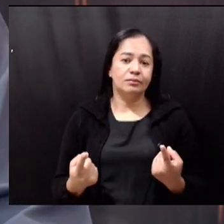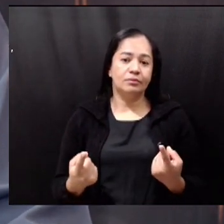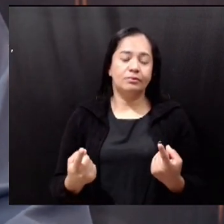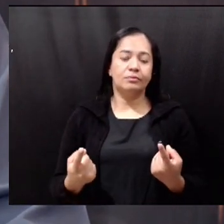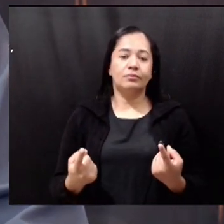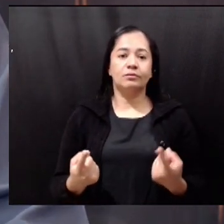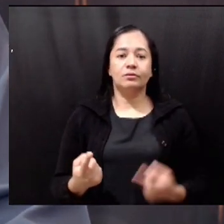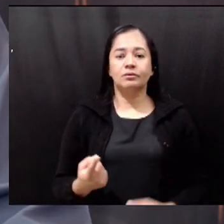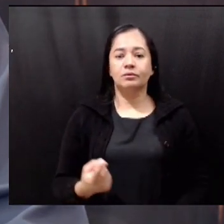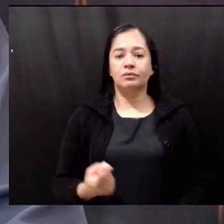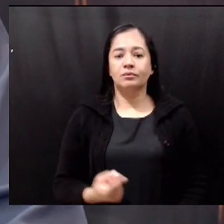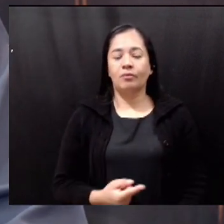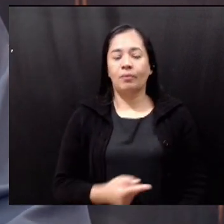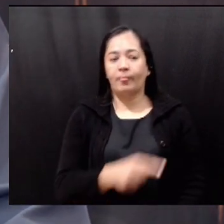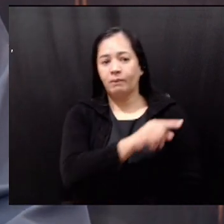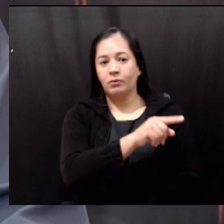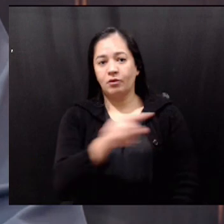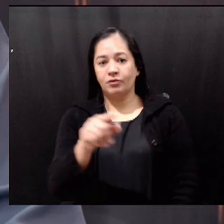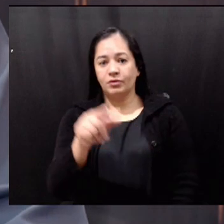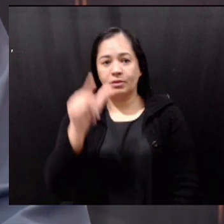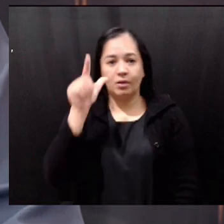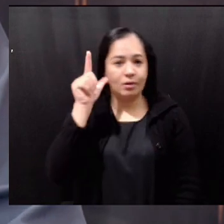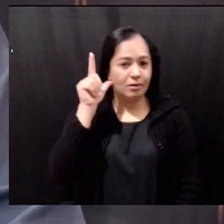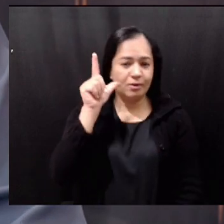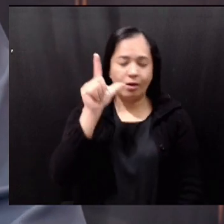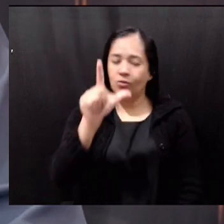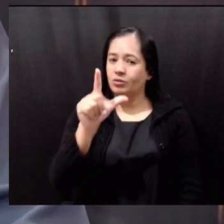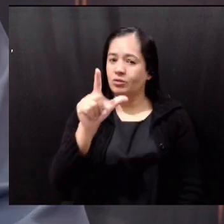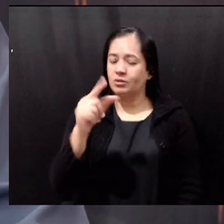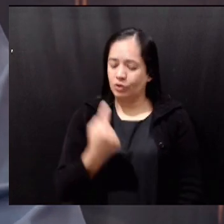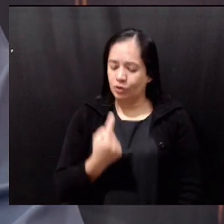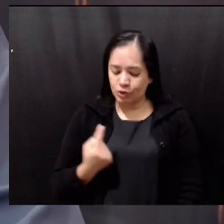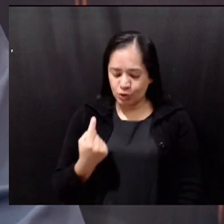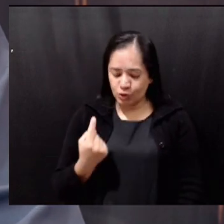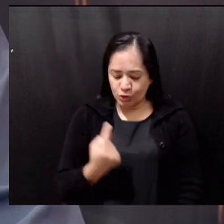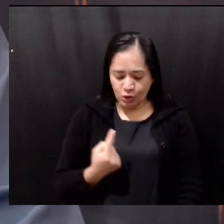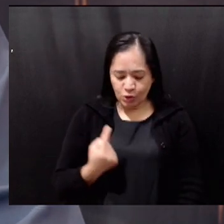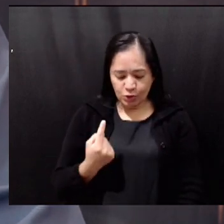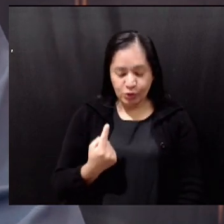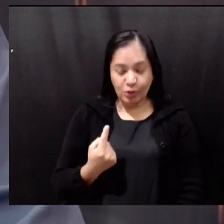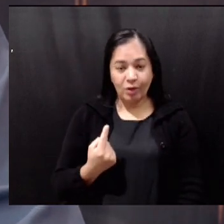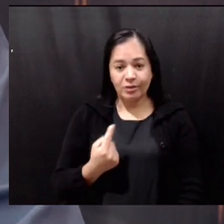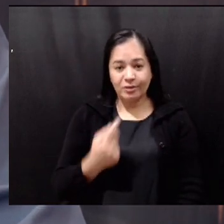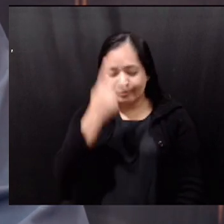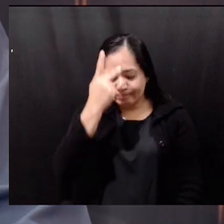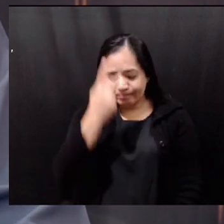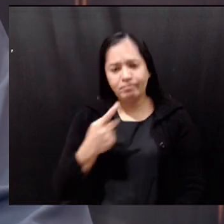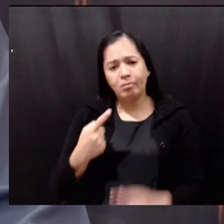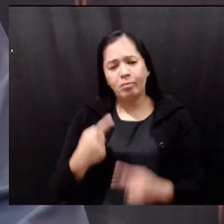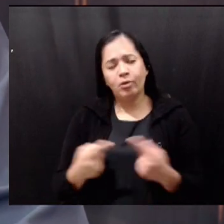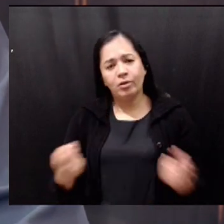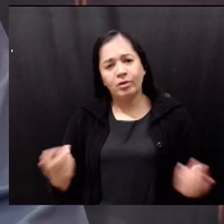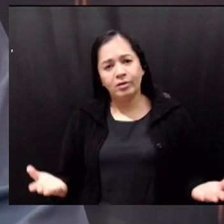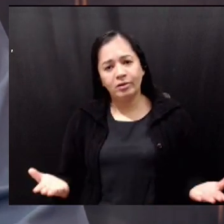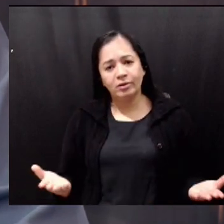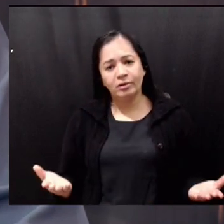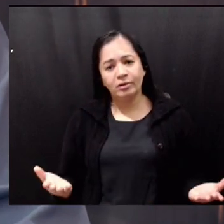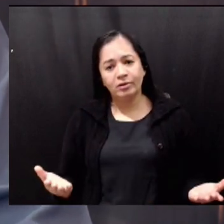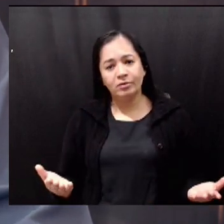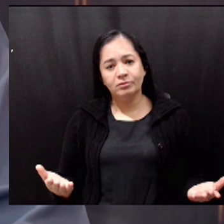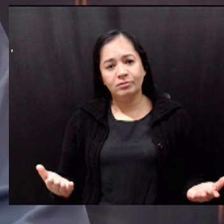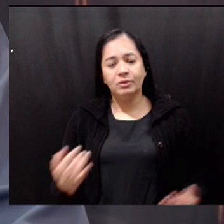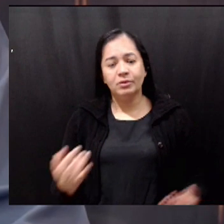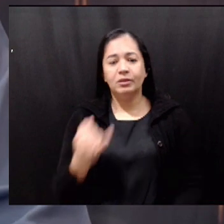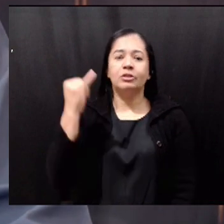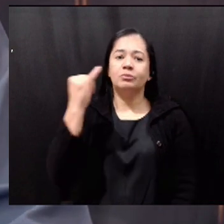você não consegue ficar sozinho com você mesma, com você mesmo, por que será, né? Então, é muito importante a gente ter